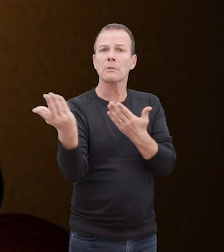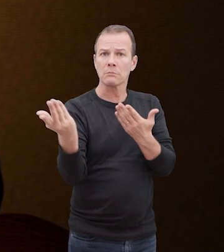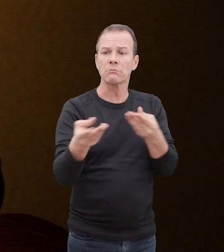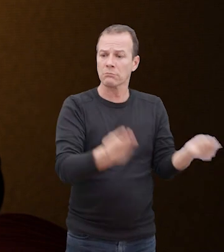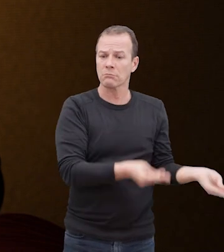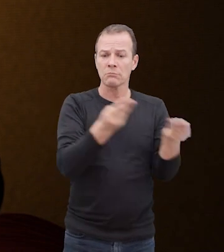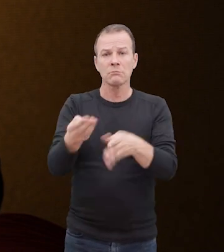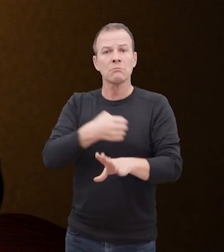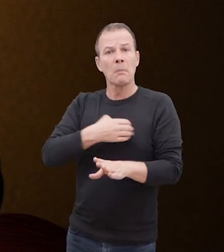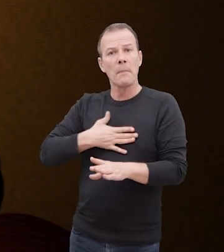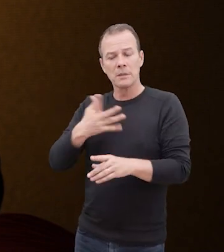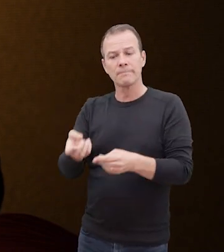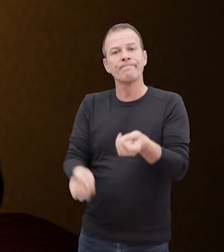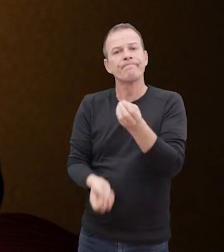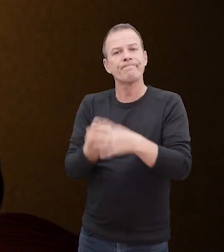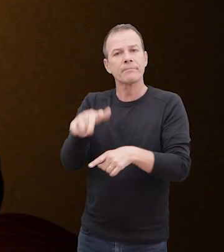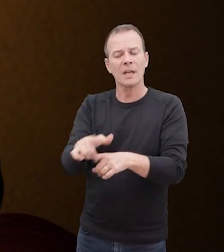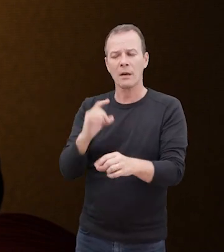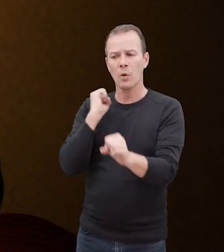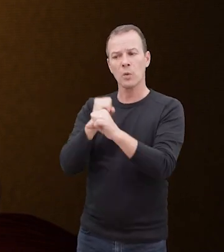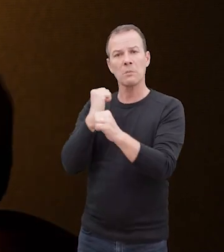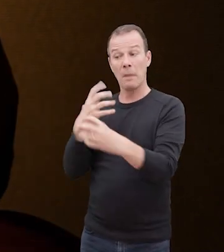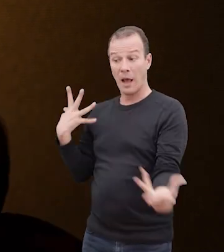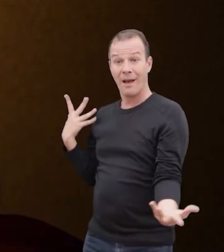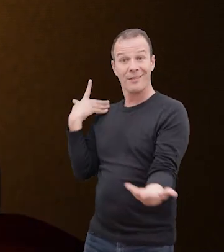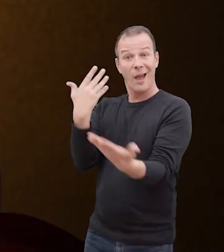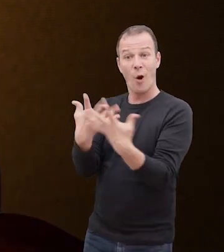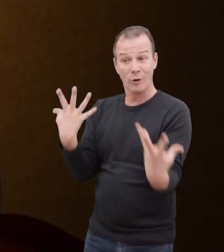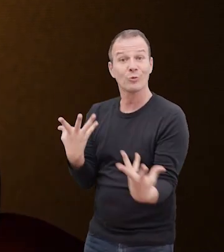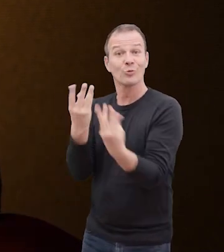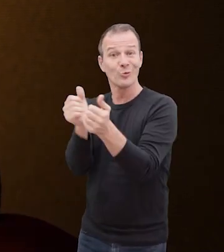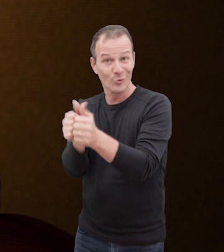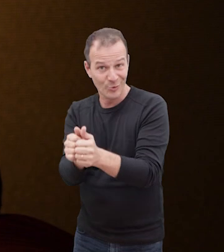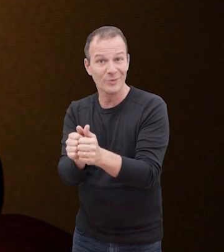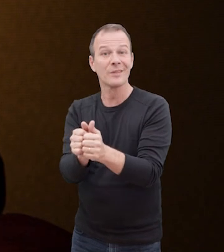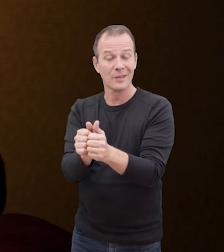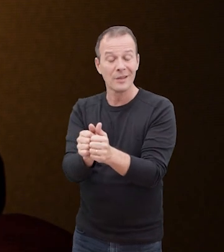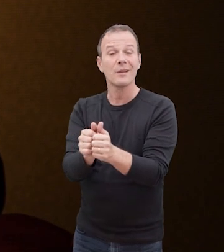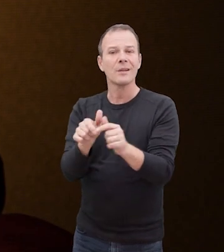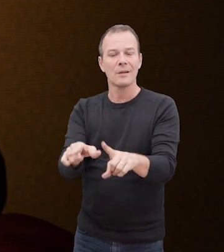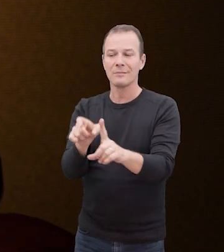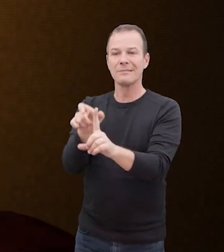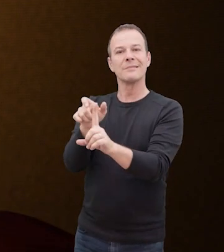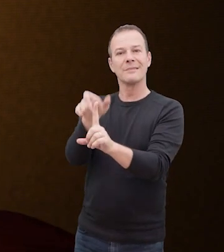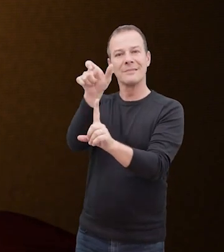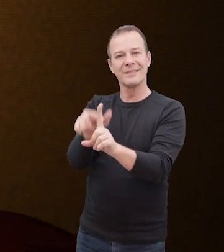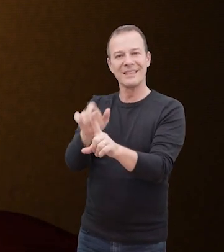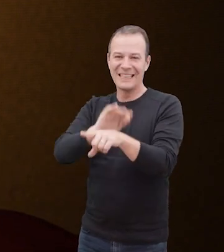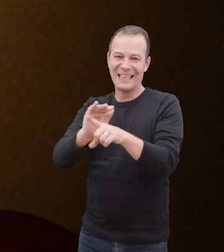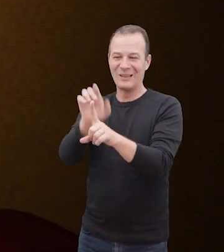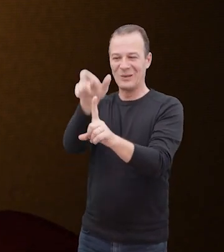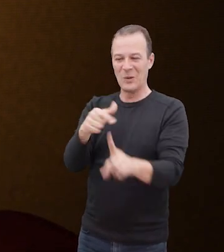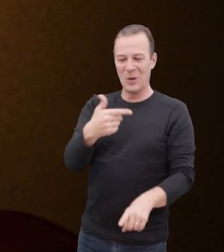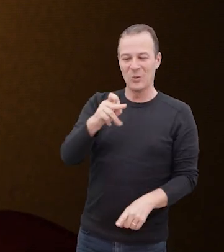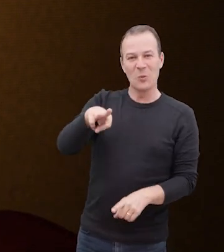e levá-las a um produtor com quem temos trabalhado desde então até aos dias de hoje, o grande, meu